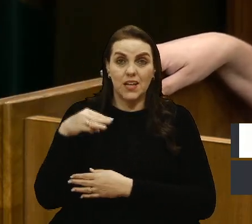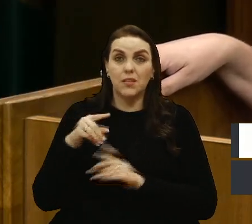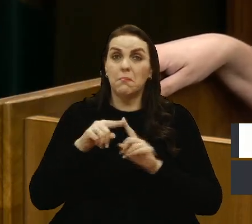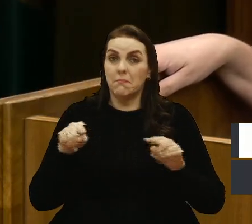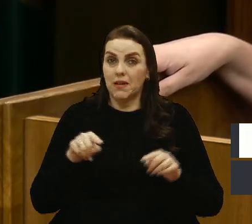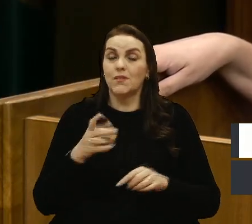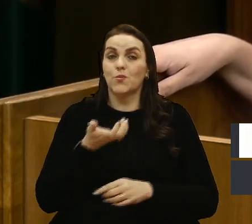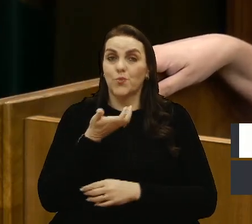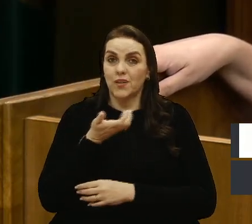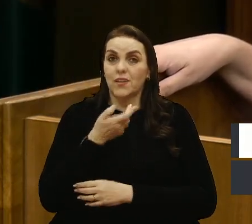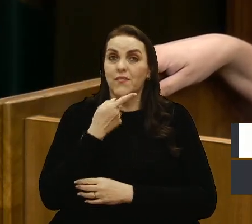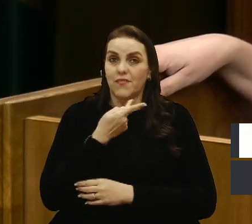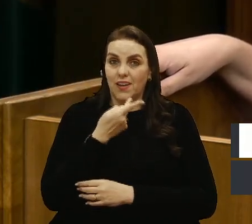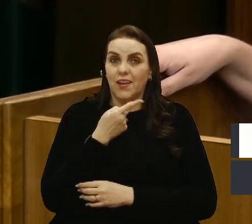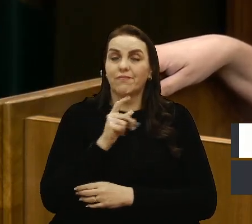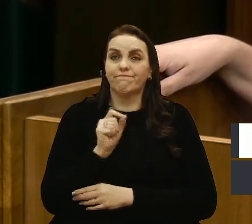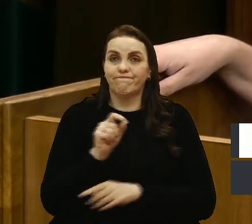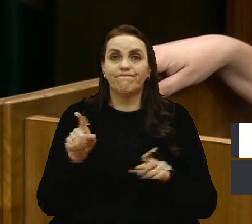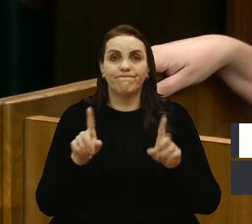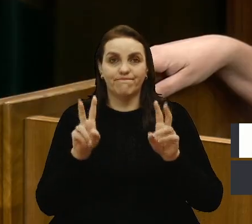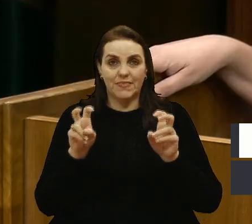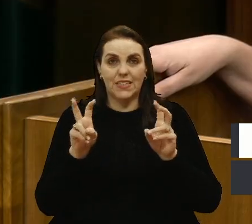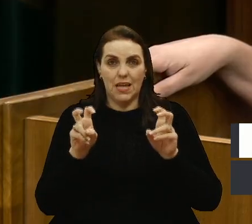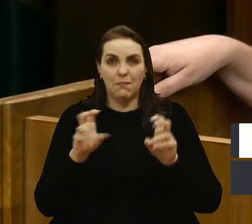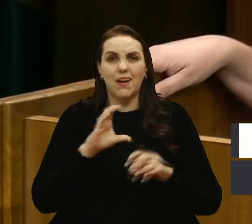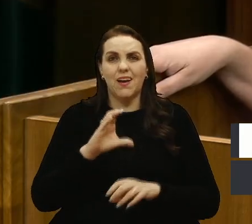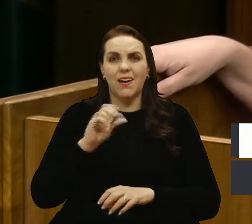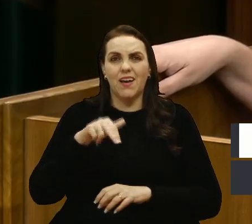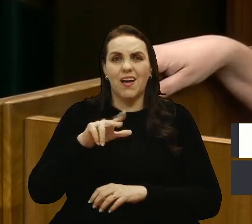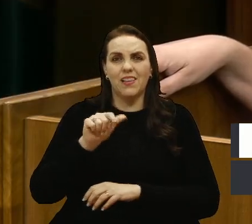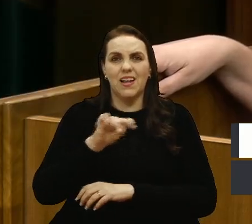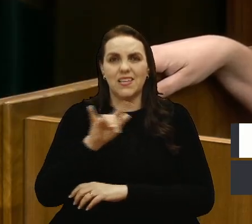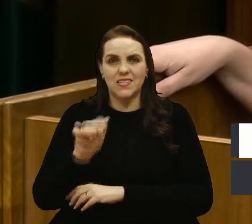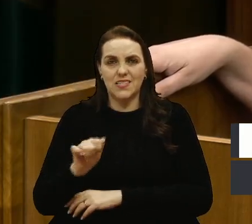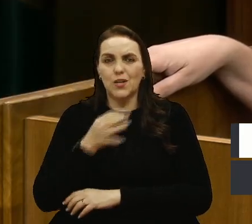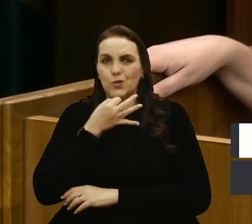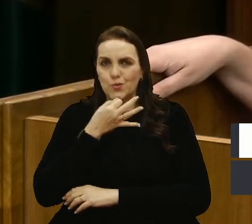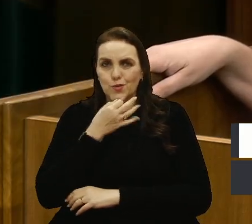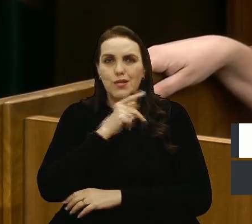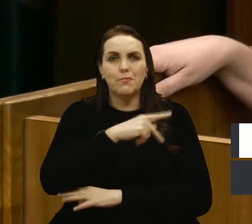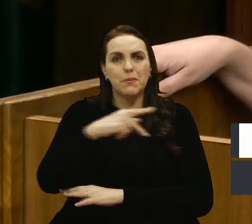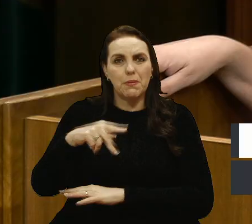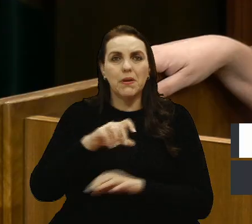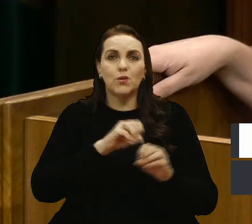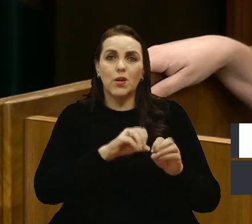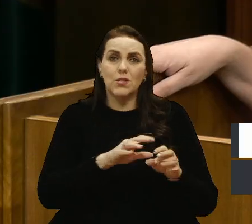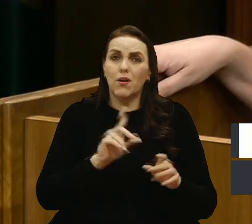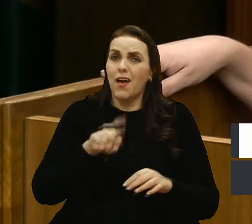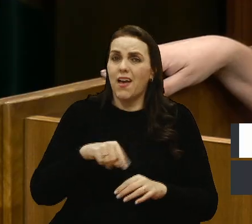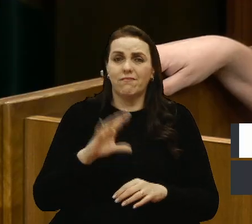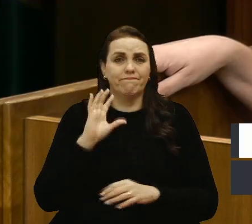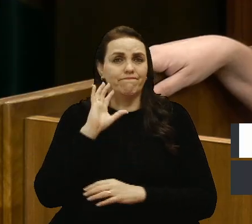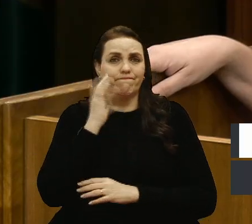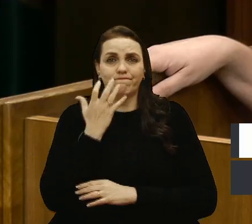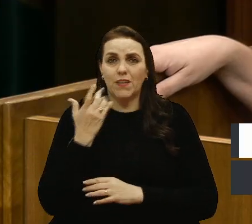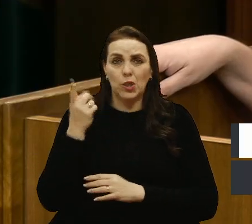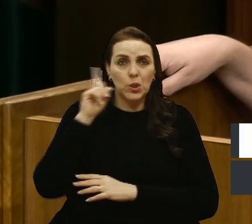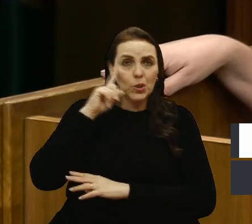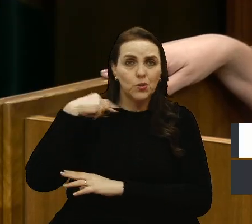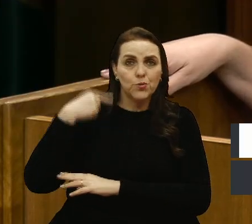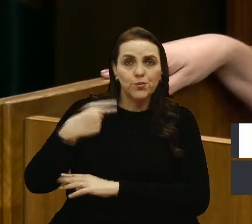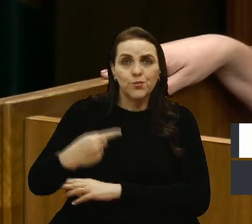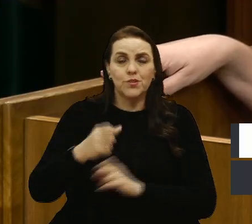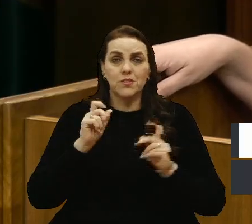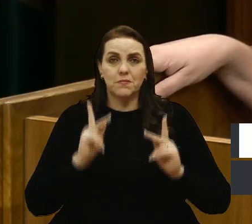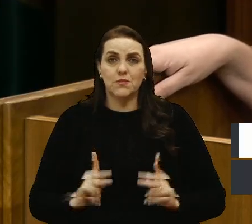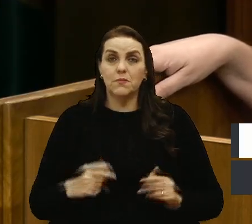queria enfatizar esse tema do Canaliza Caxias, da PPP da Educação, que são situações do dia a dia das pessoas e